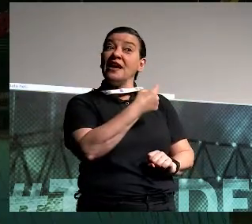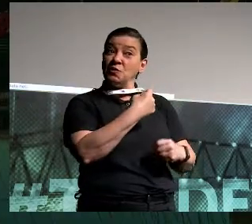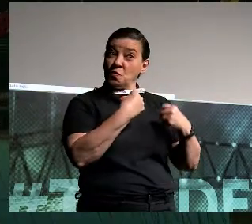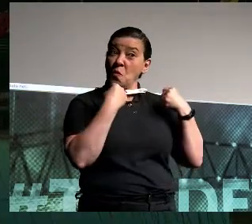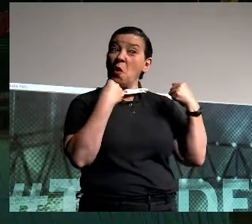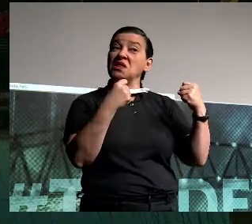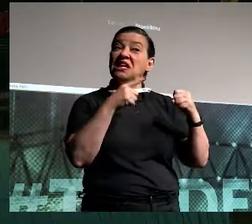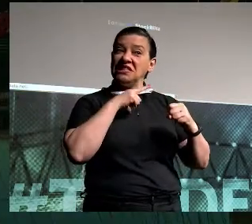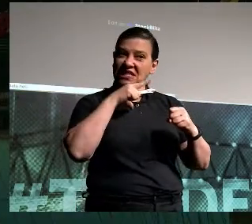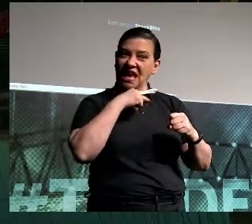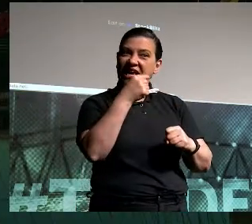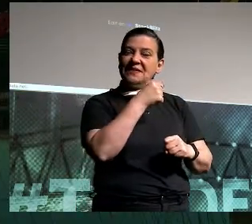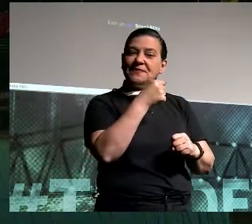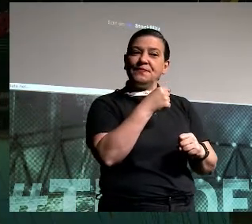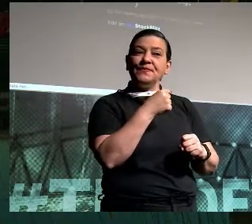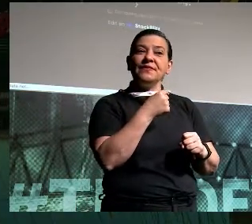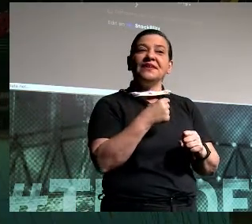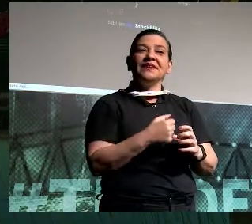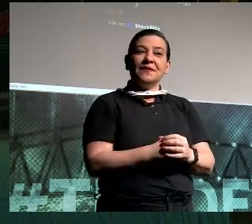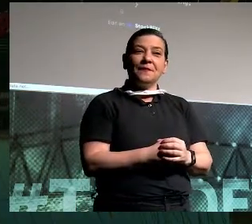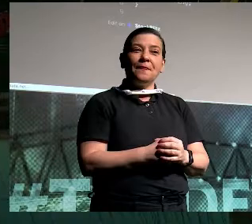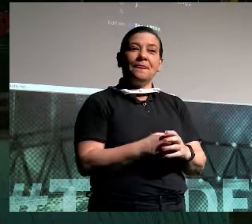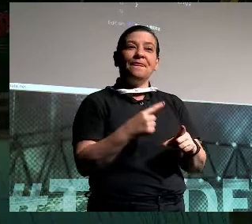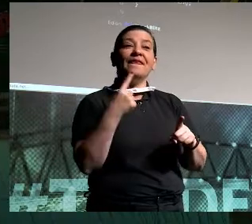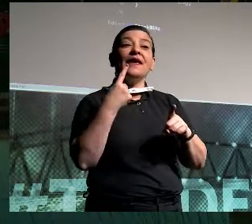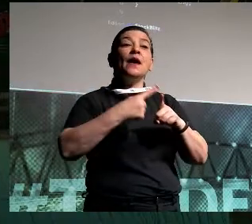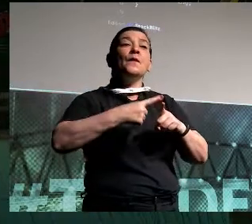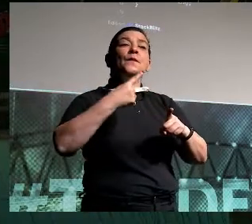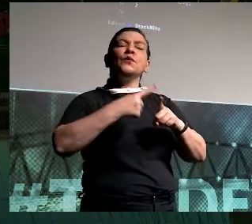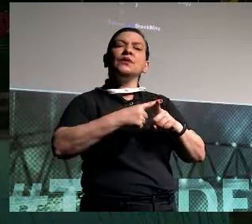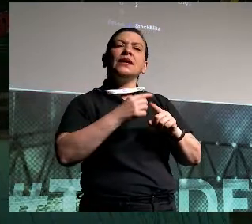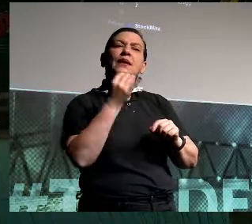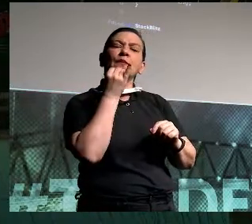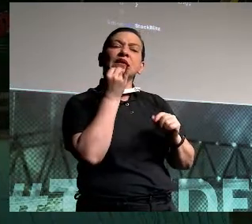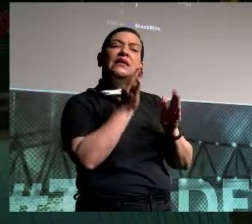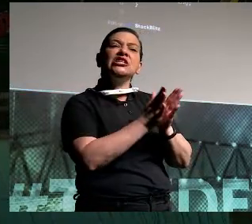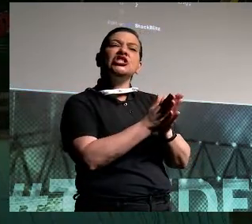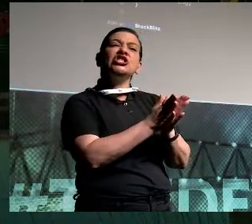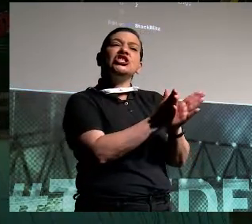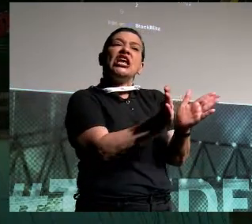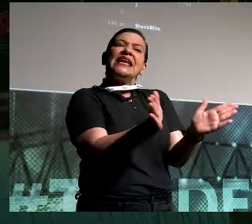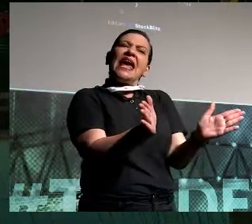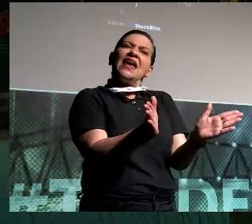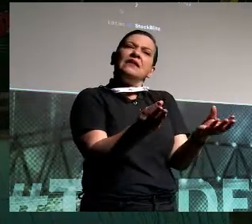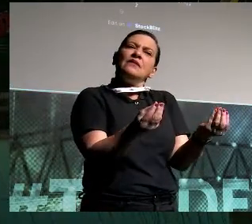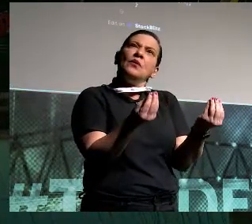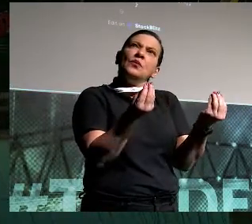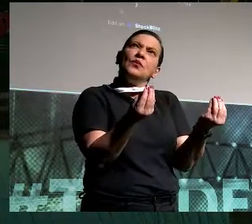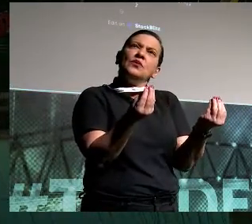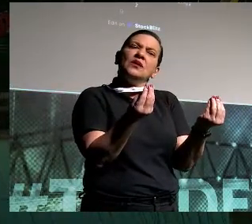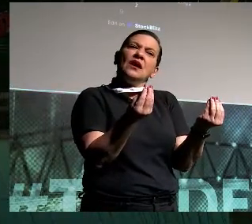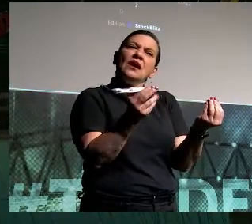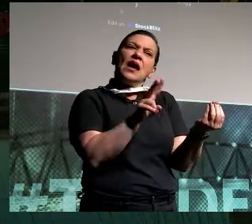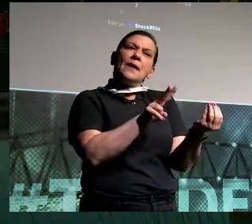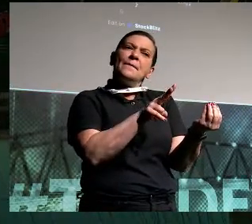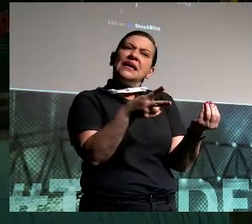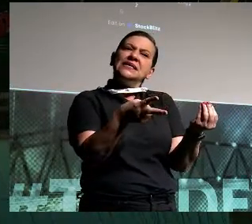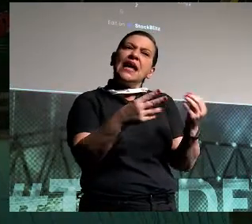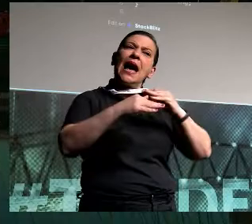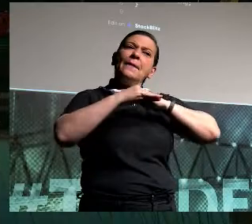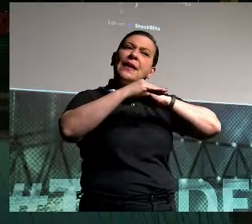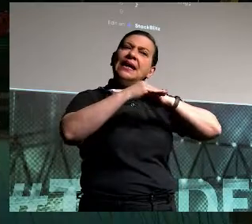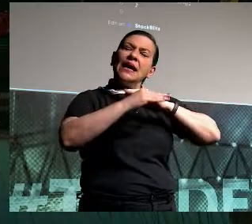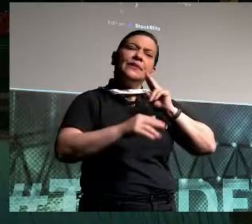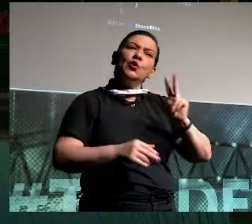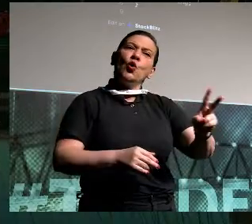galera? Por quê? Porque se eu tenho um tipo genérico, por que eu não posso passar esse tipo genérico como parâmetro para frente?